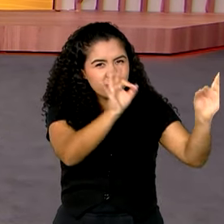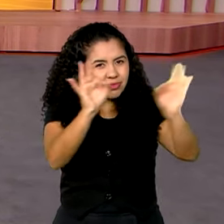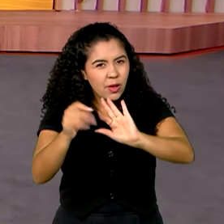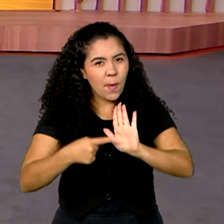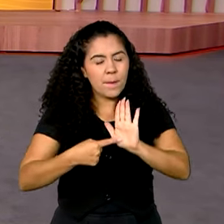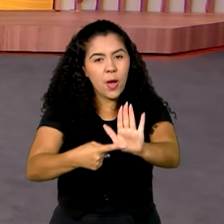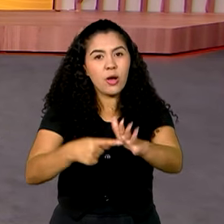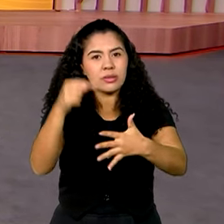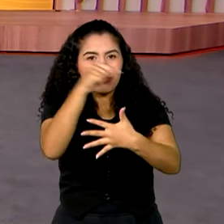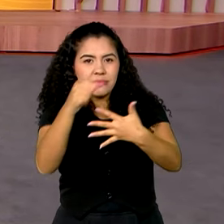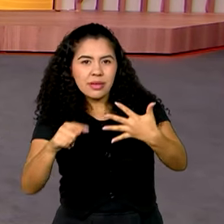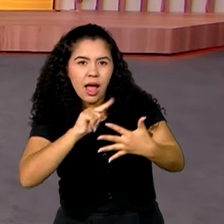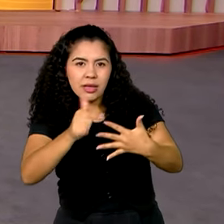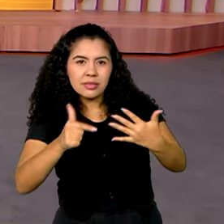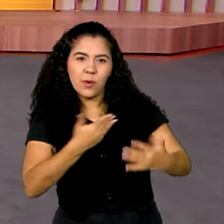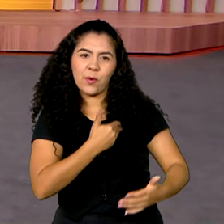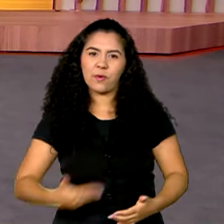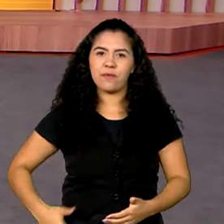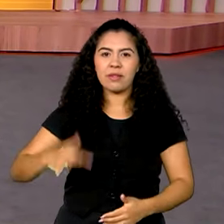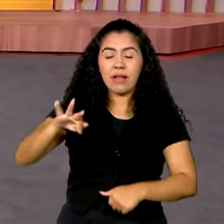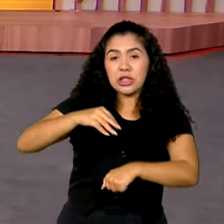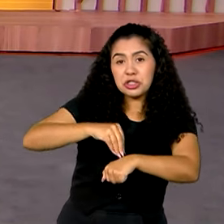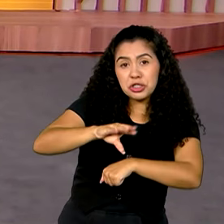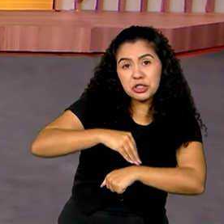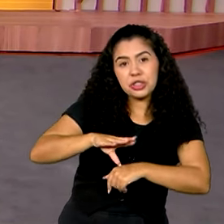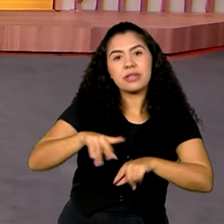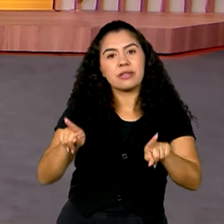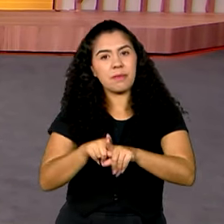do governo federal, com eventos ao vivo, dicas e